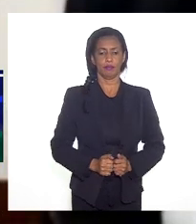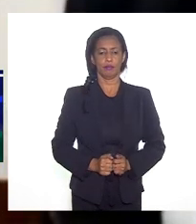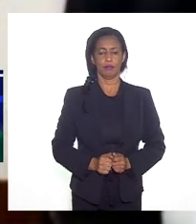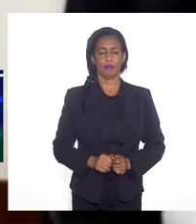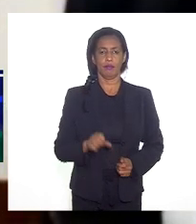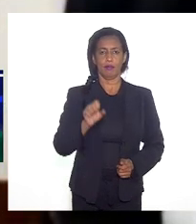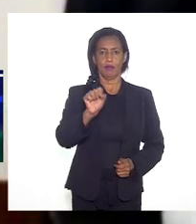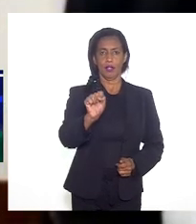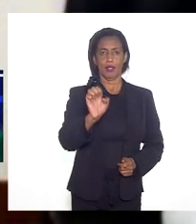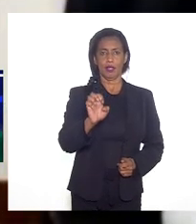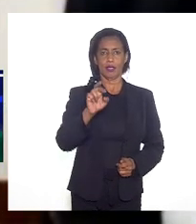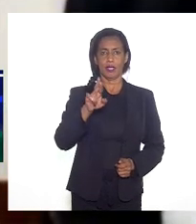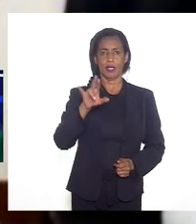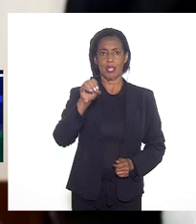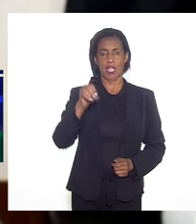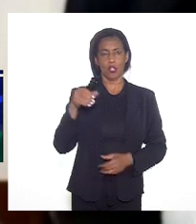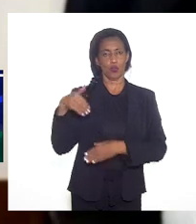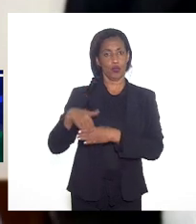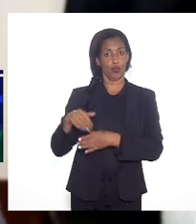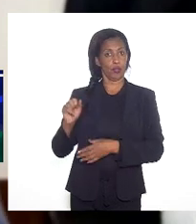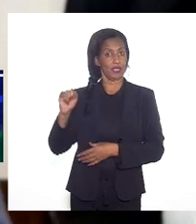Deputado Sérgio Fernandes votou sim.